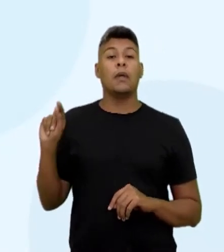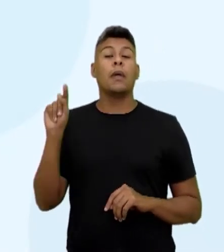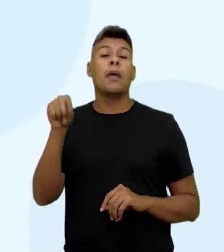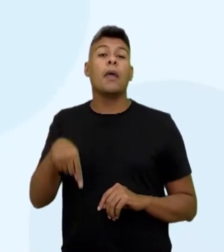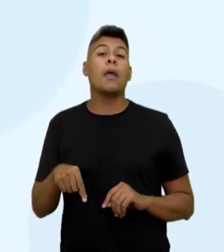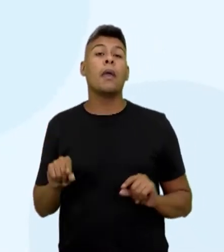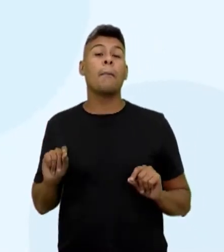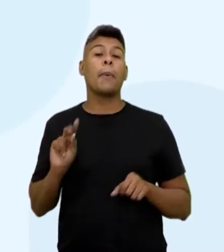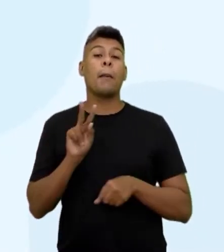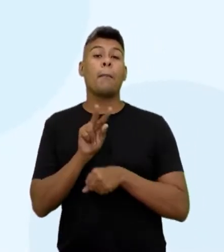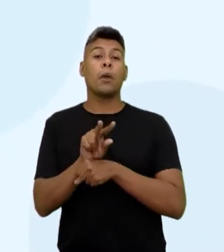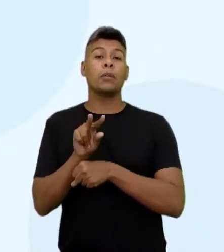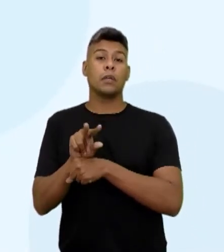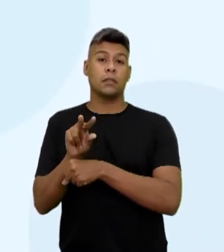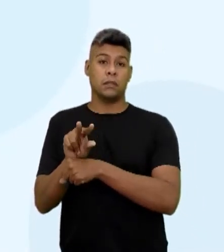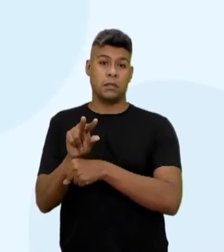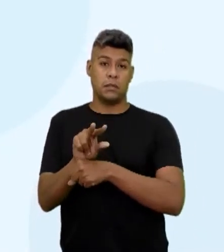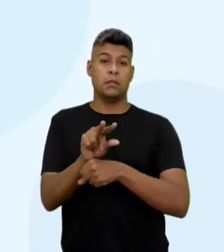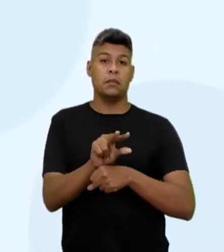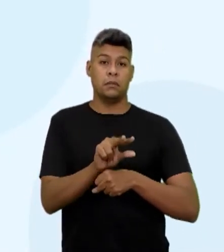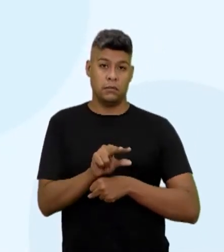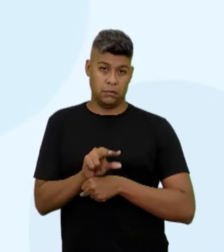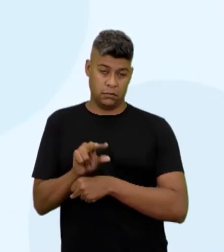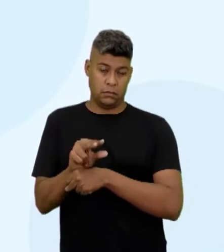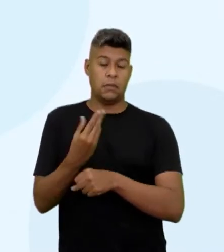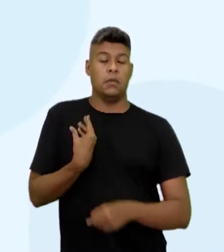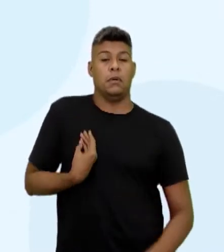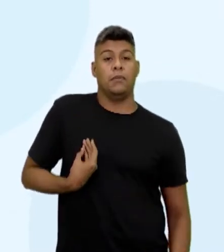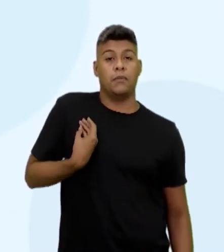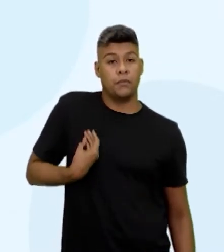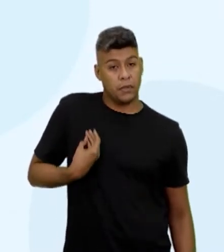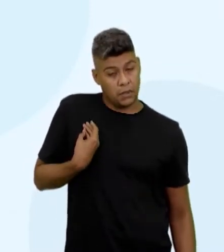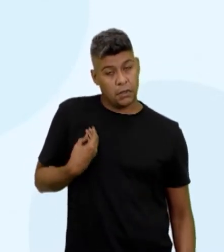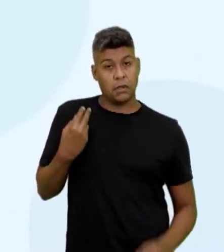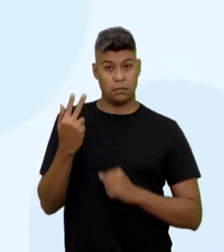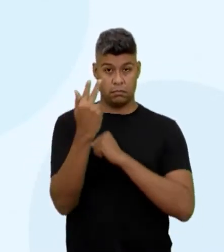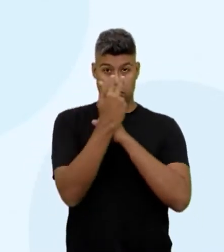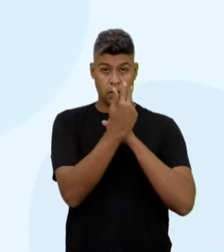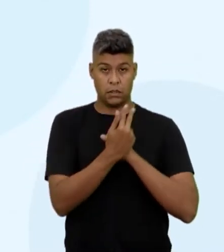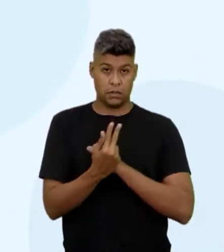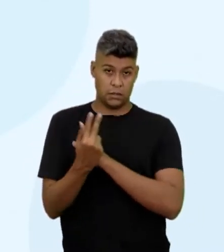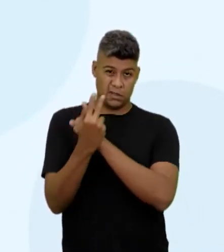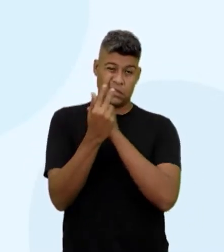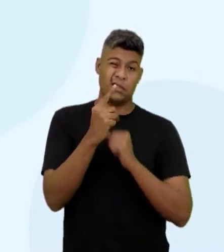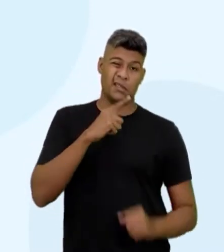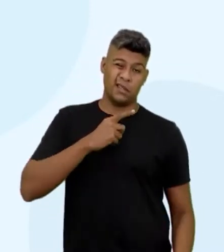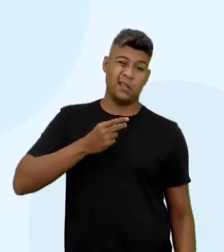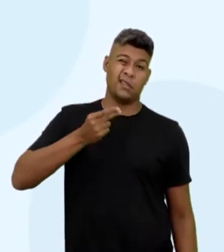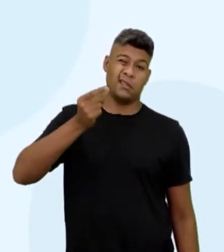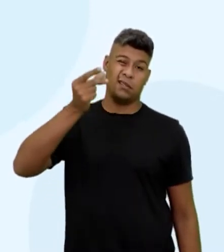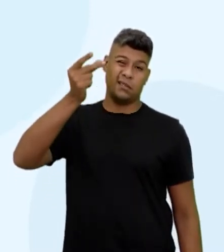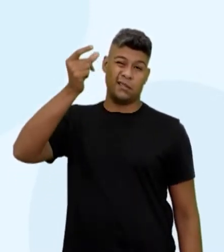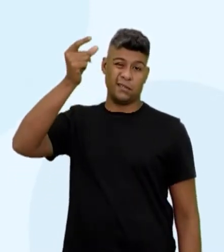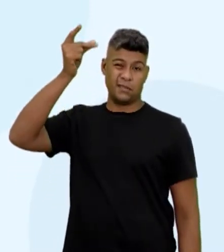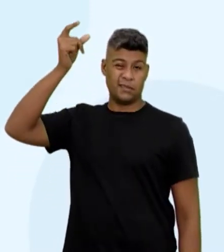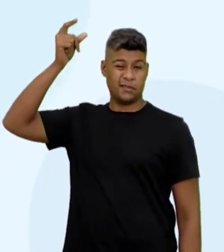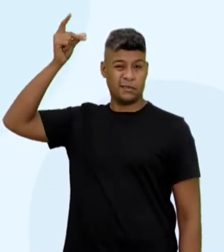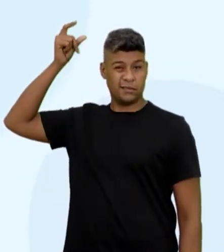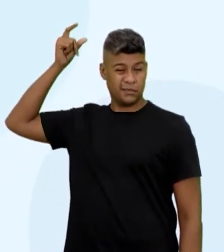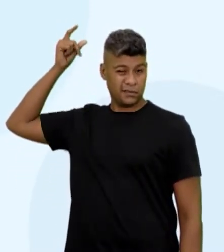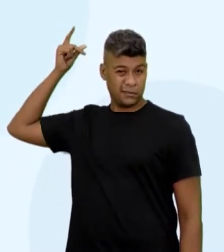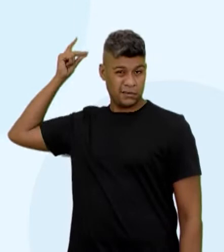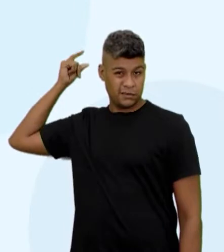e justamente para proteger a nossa própria vida enfim é que a gente teria em tempos muito longínquos